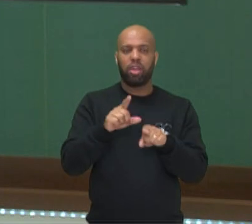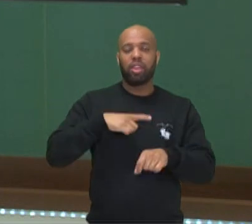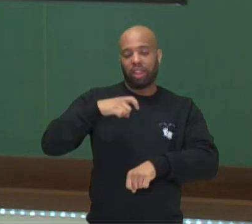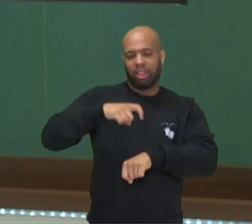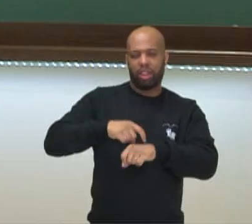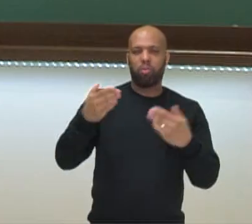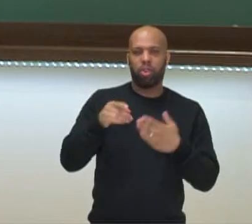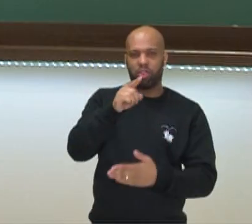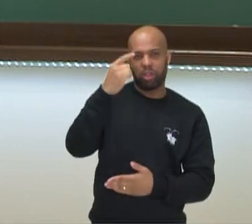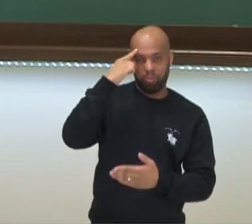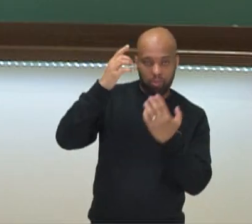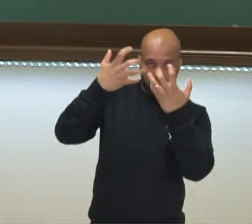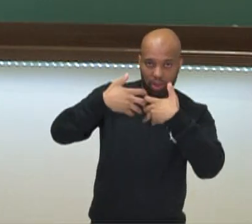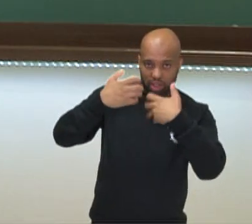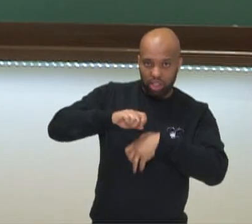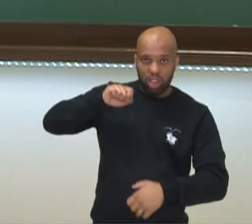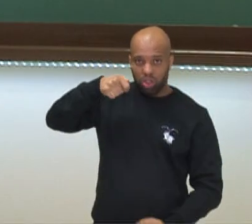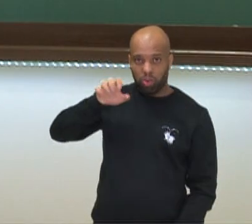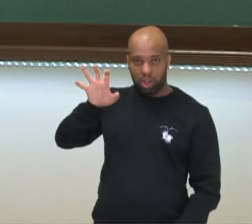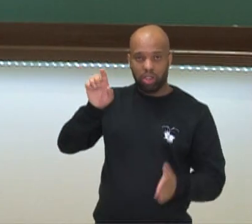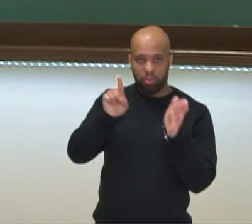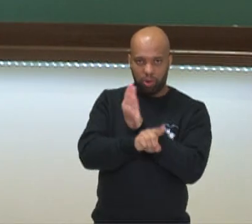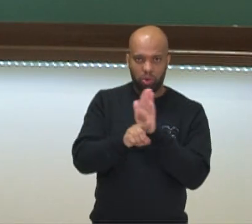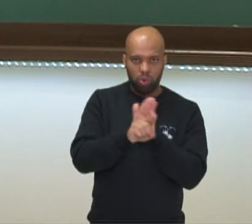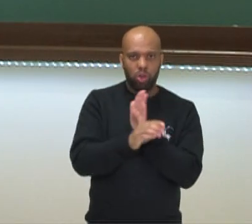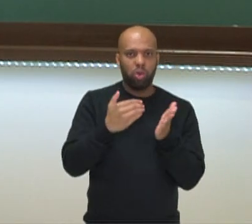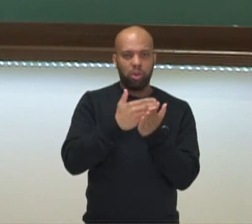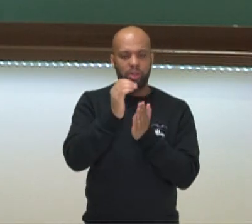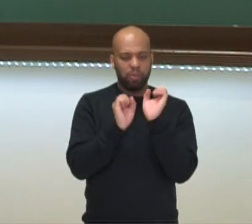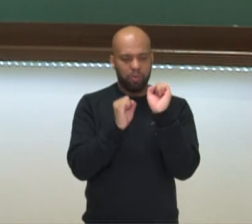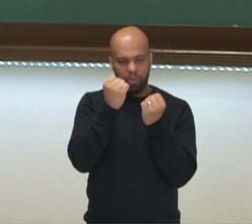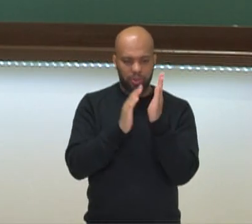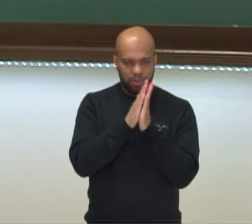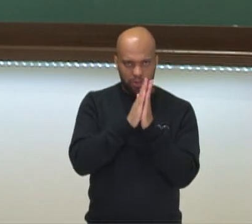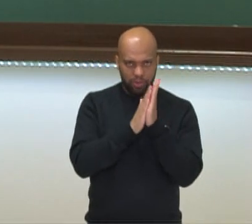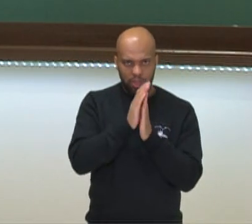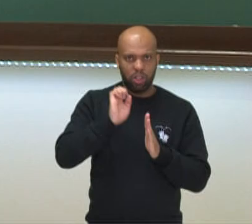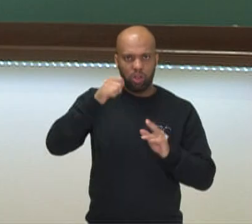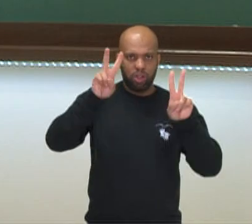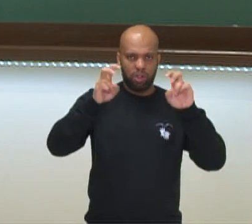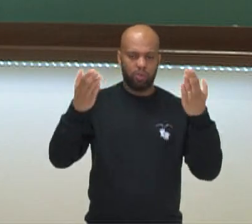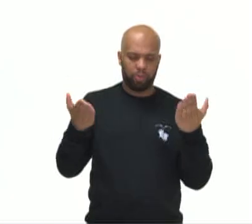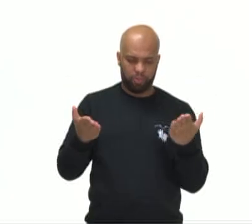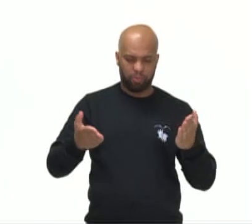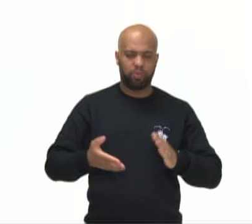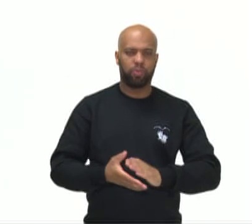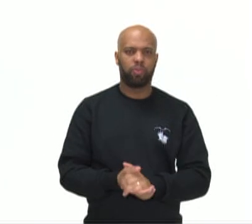deixar vocês pensarem um pouquinho para a gente começar aquecendo as reflexões sobre o nosso tema de hoje.